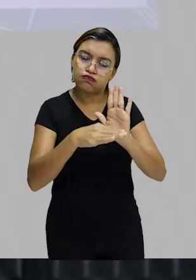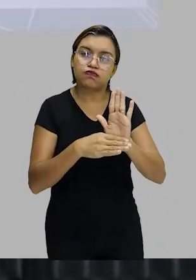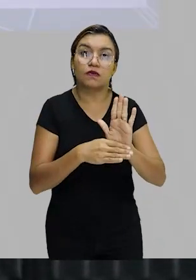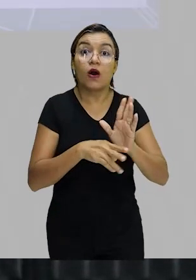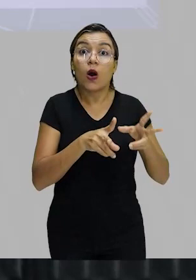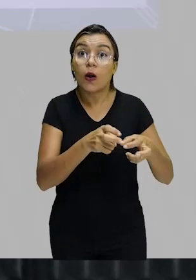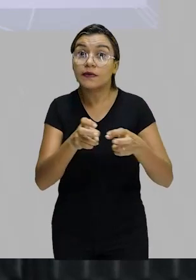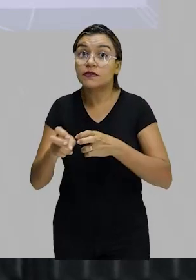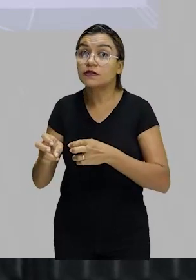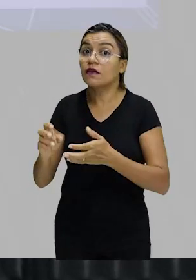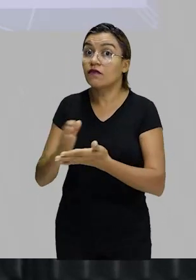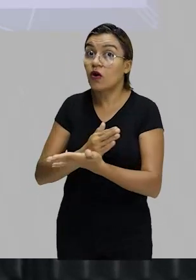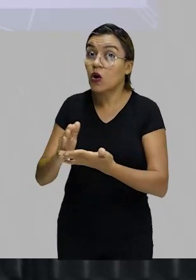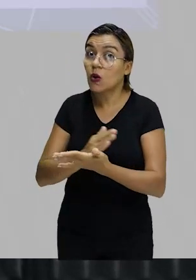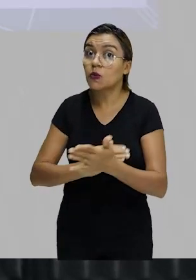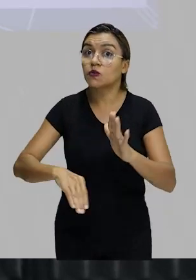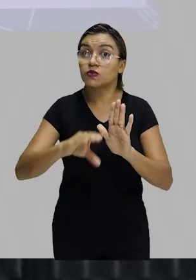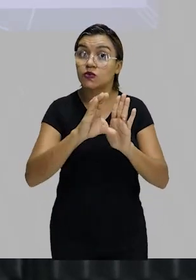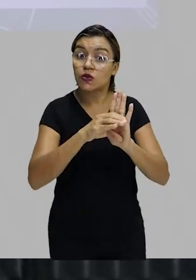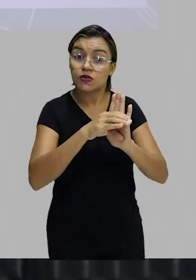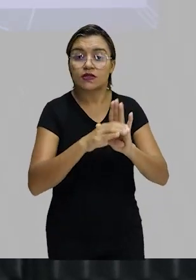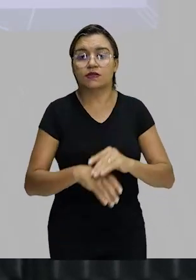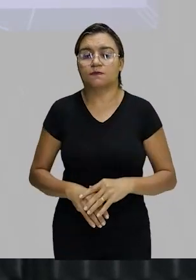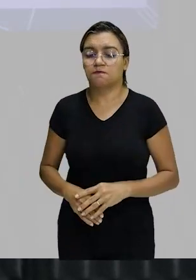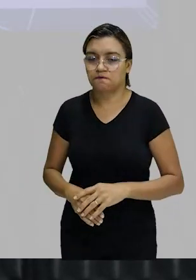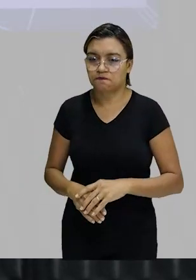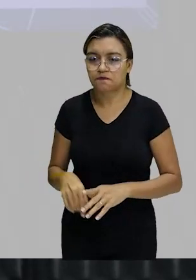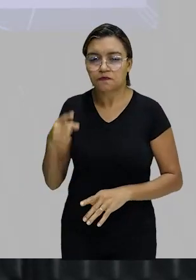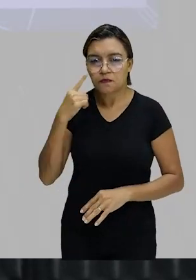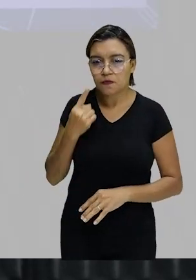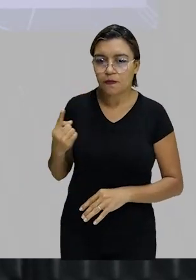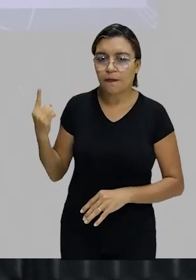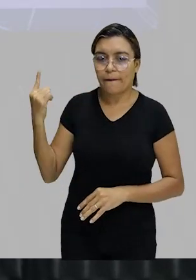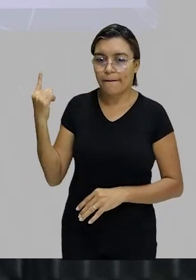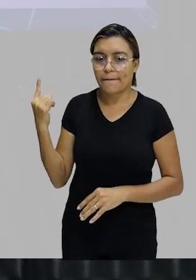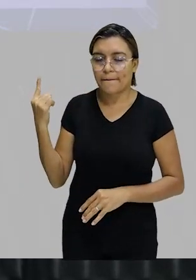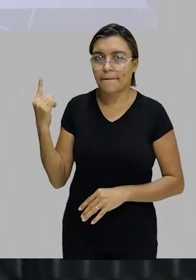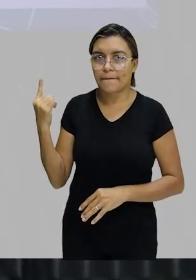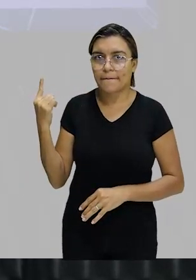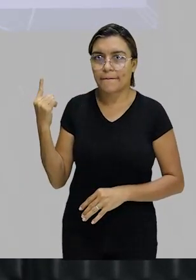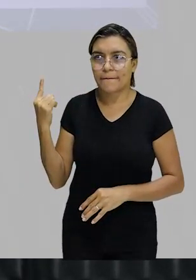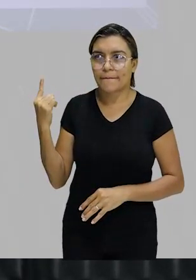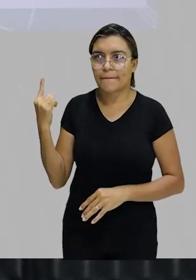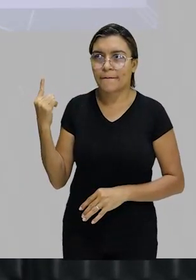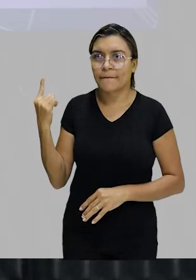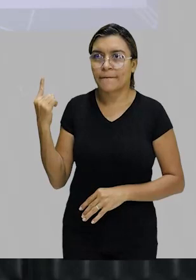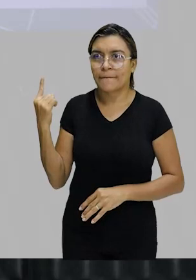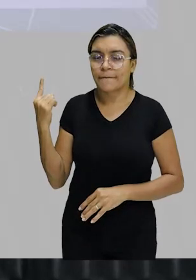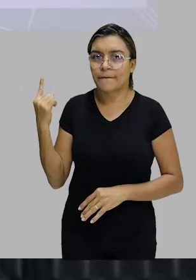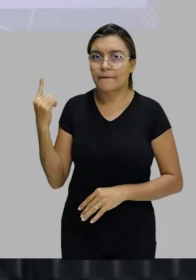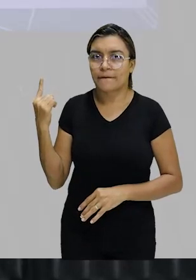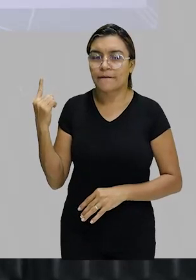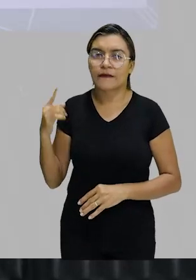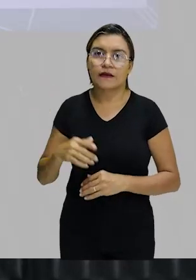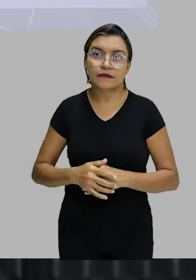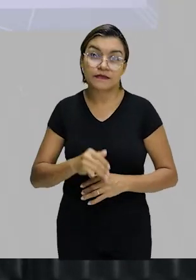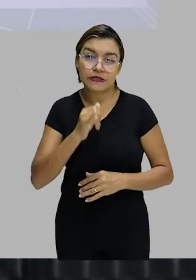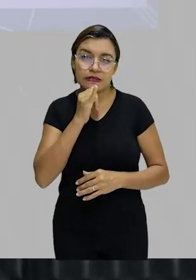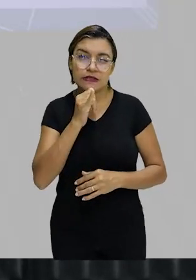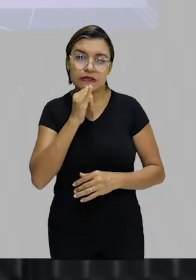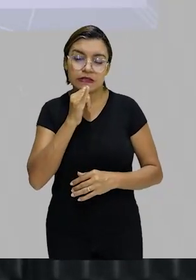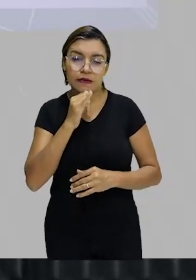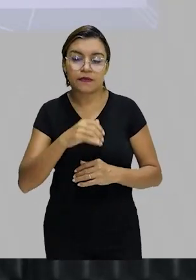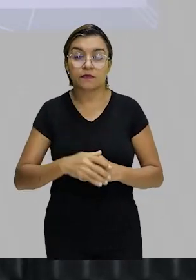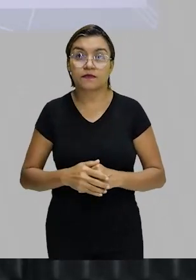alguns conceitos. High culture, low culture, mass culture, ou seja,